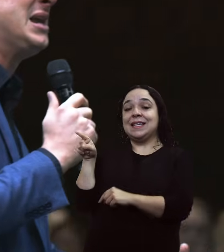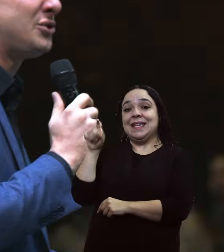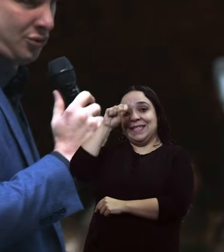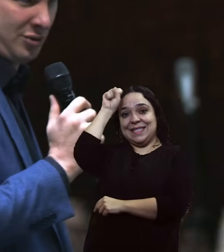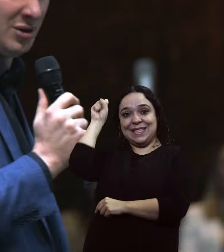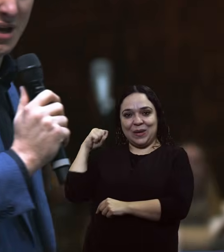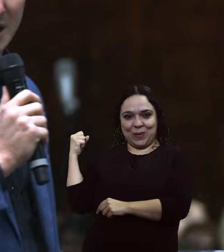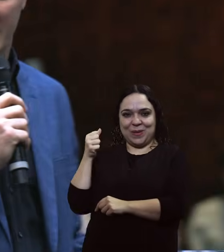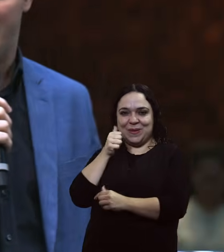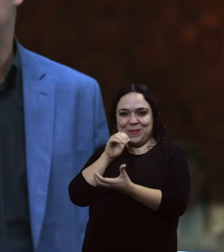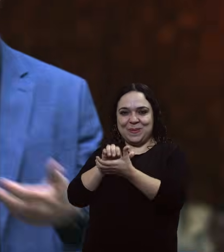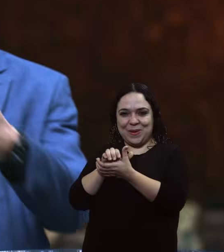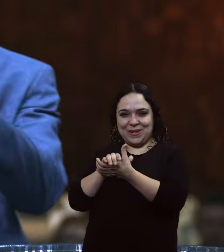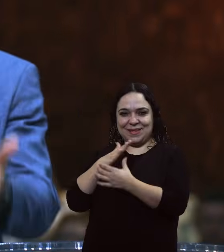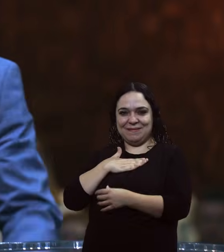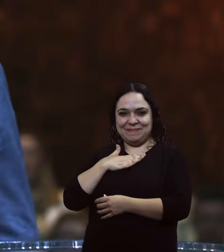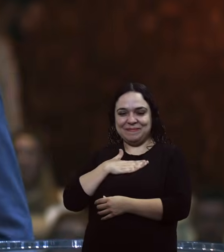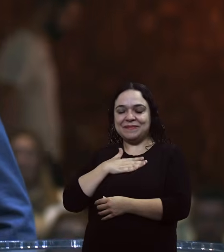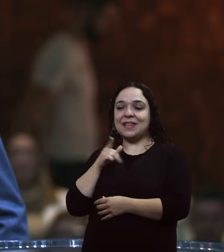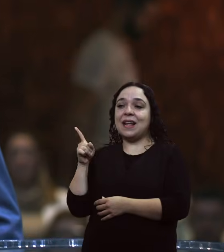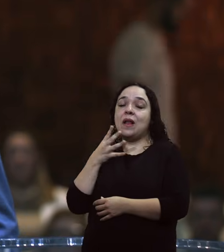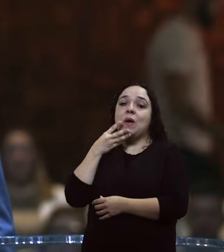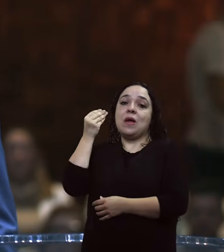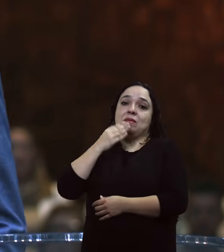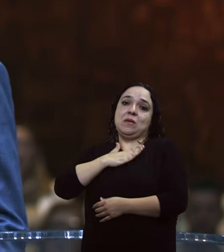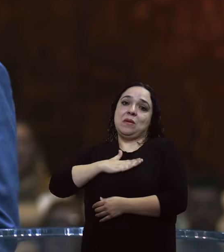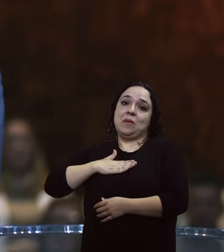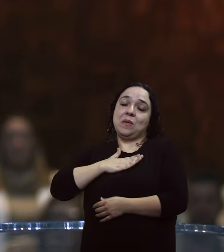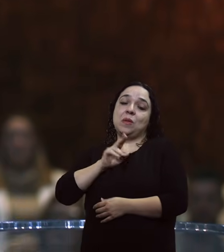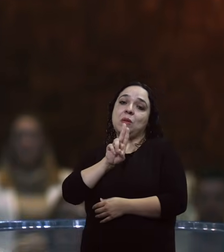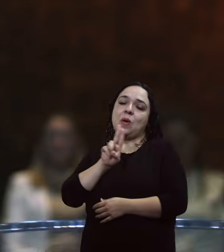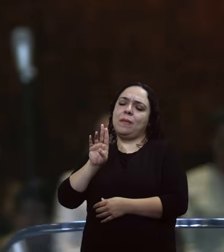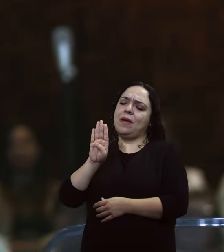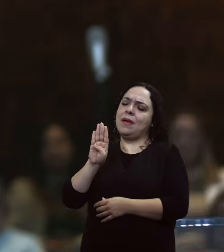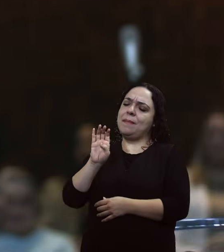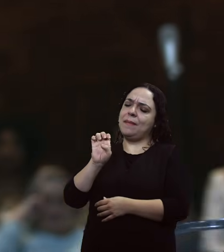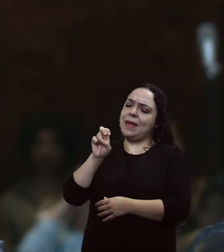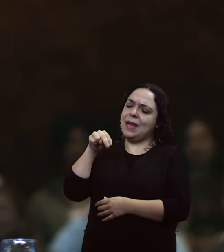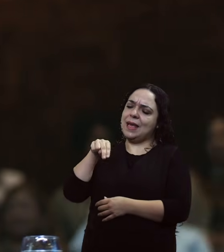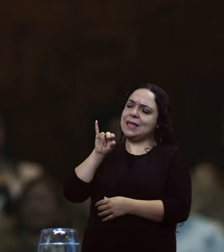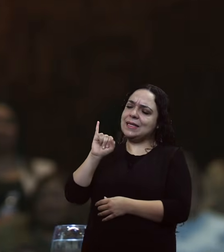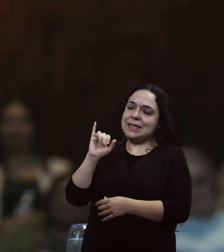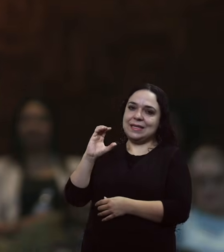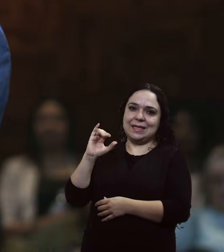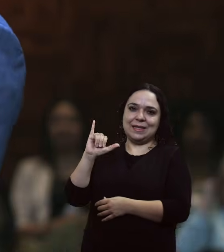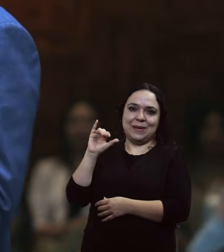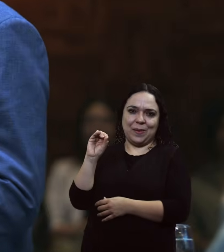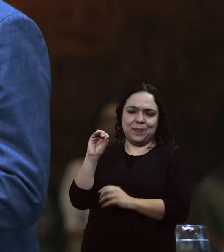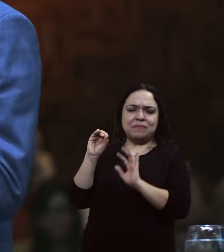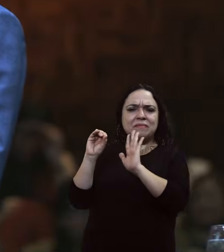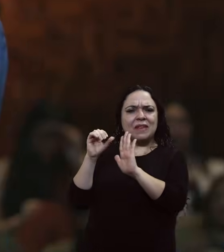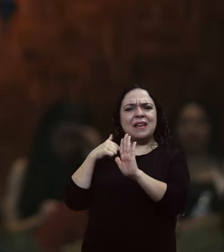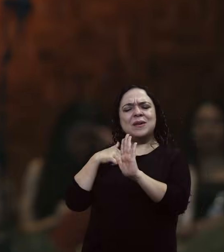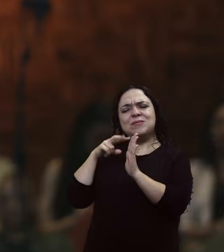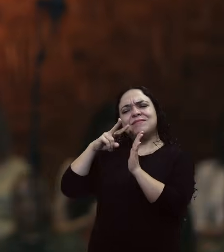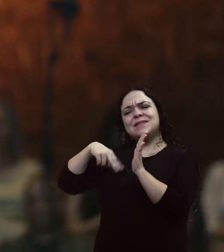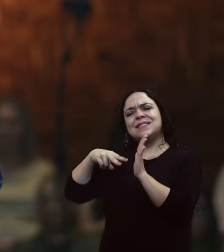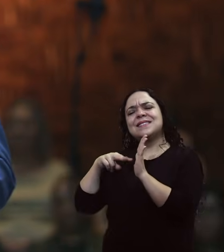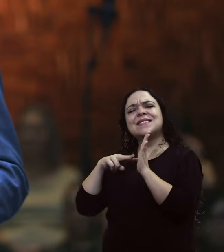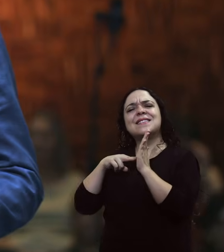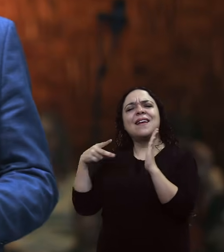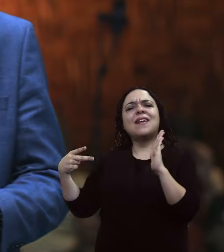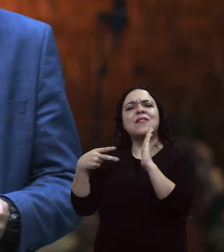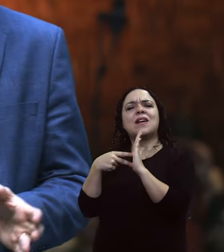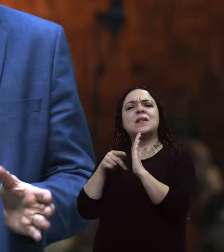nome Benício. Eu não sabia o significado do nome, e eu lembro, quando eu fui ler o significado, pesquisar, e